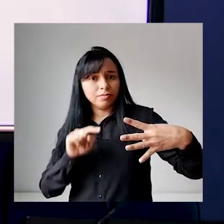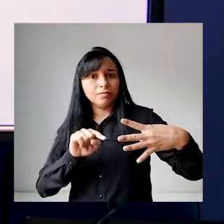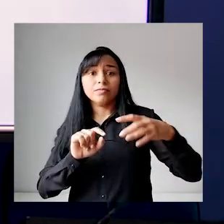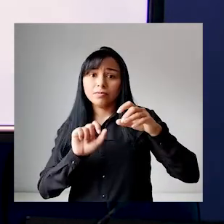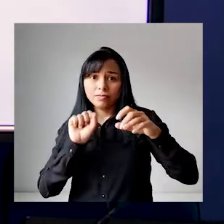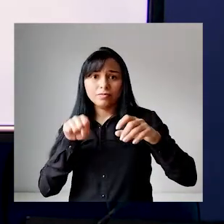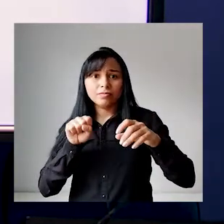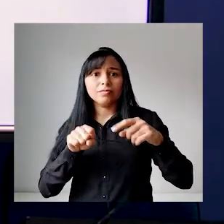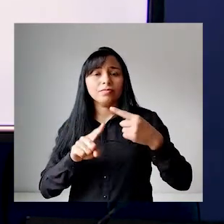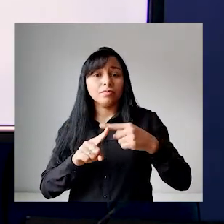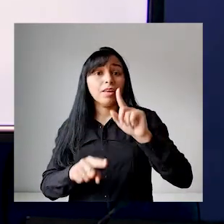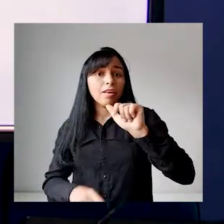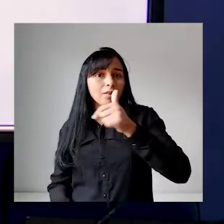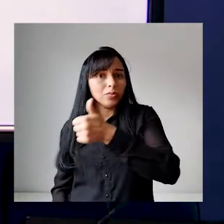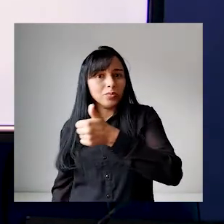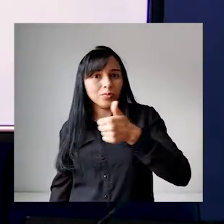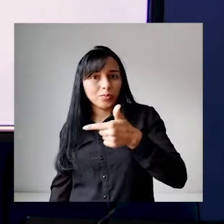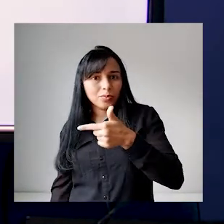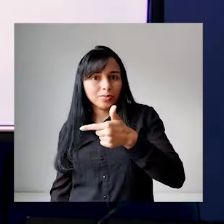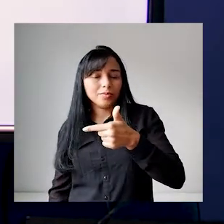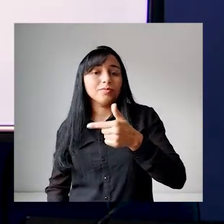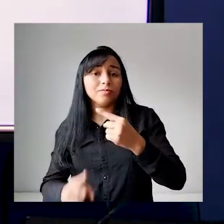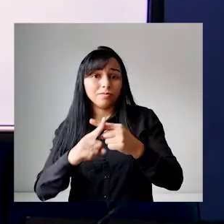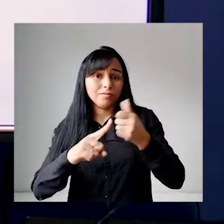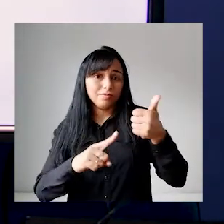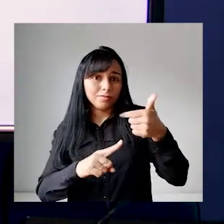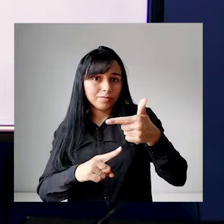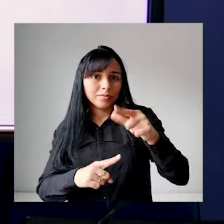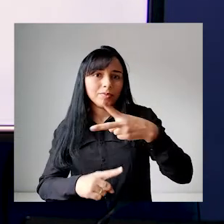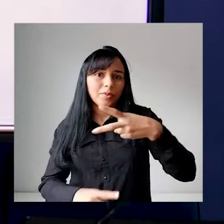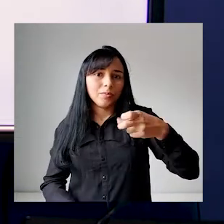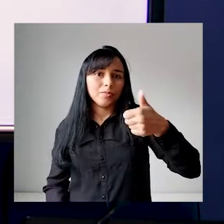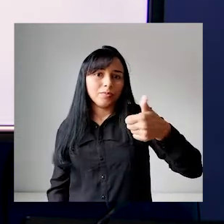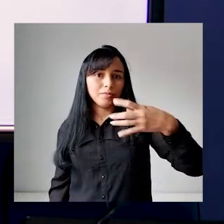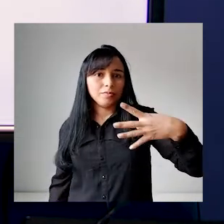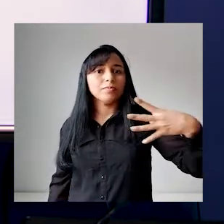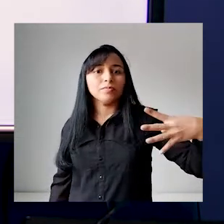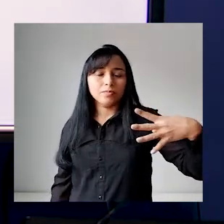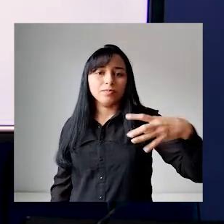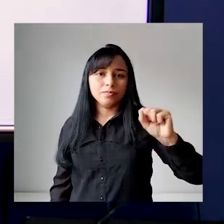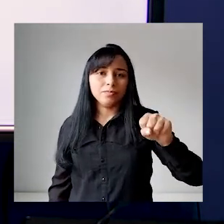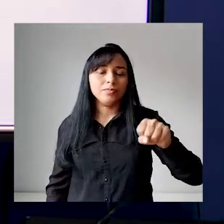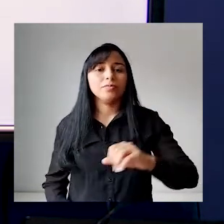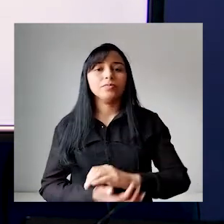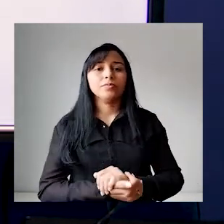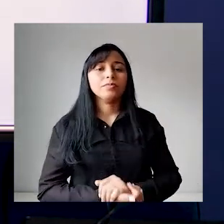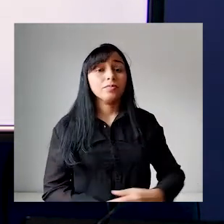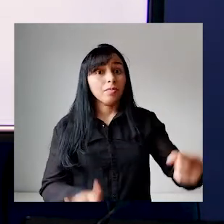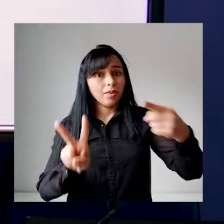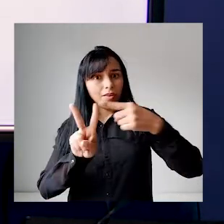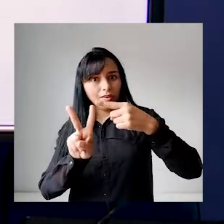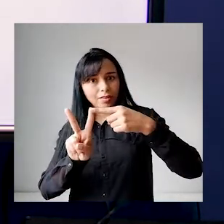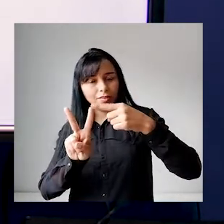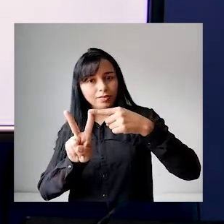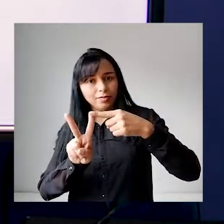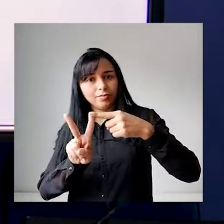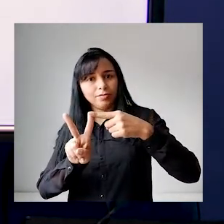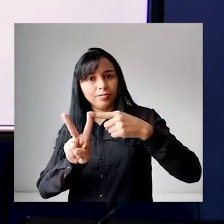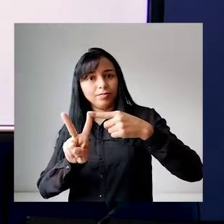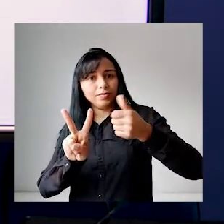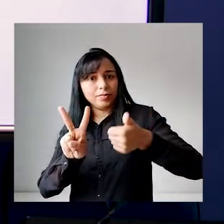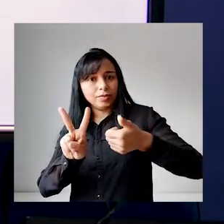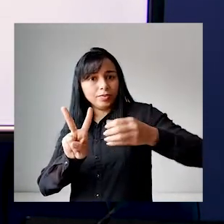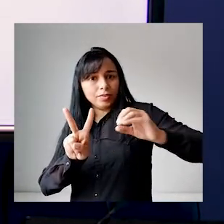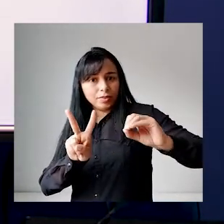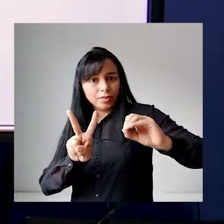sim, certo? E é 12, pois 12 vezes 12, 144. Raiz de 10, olha só, essa